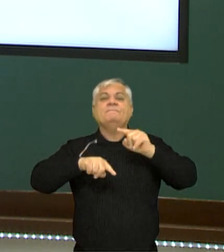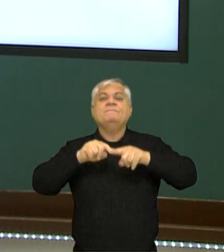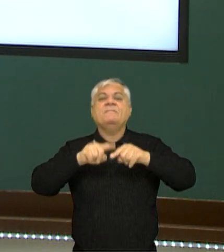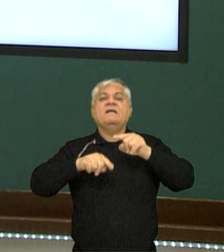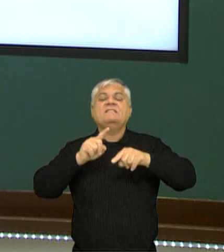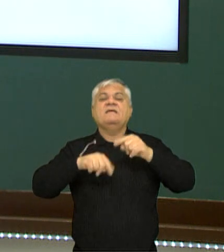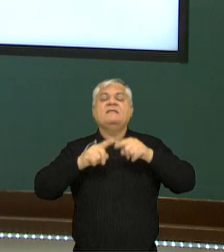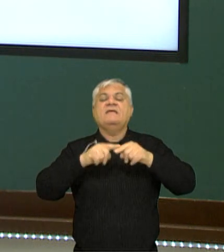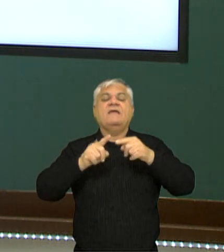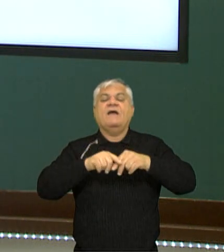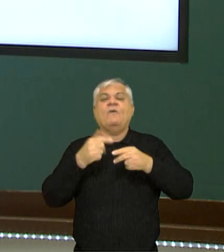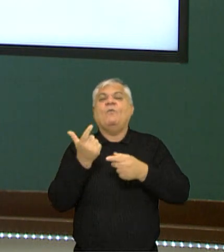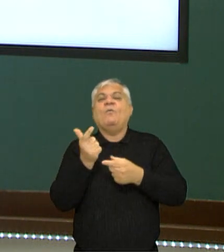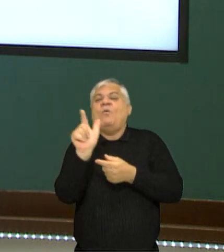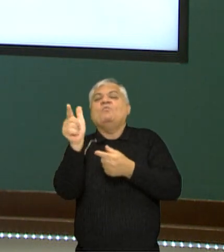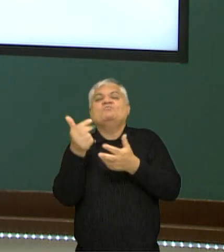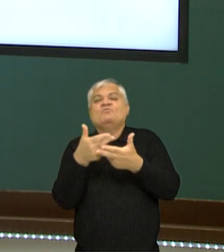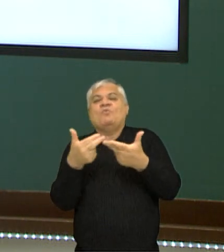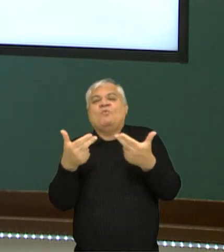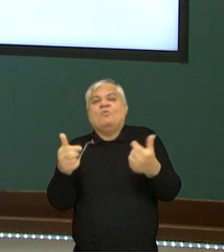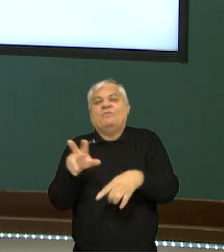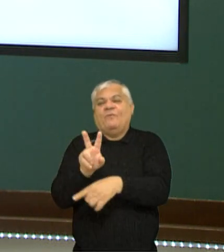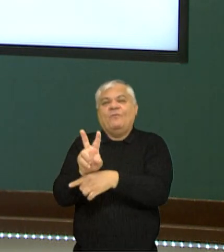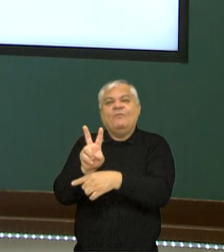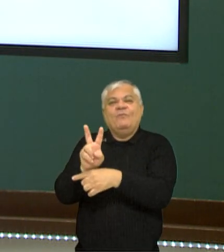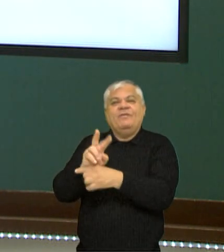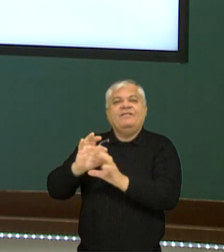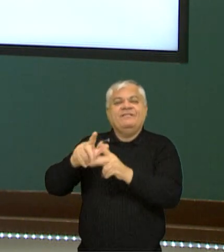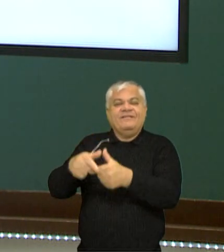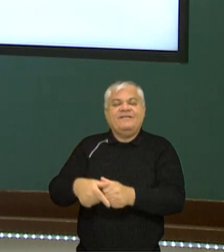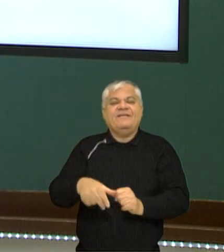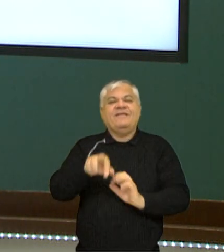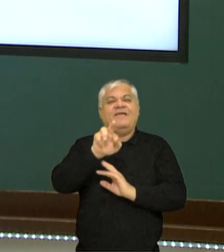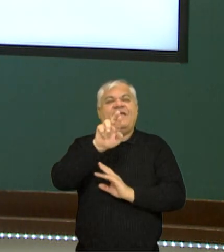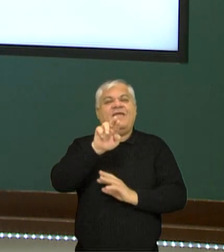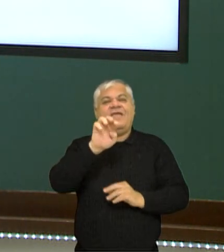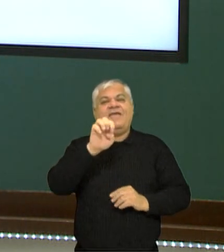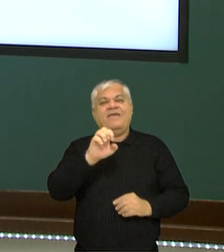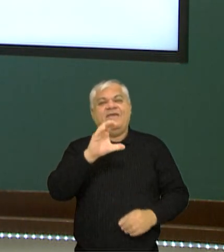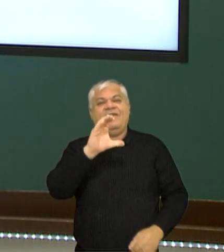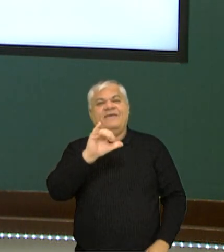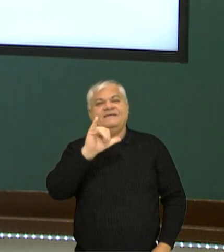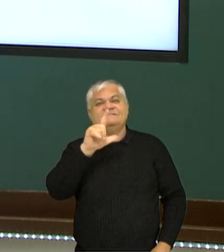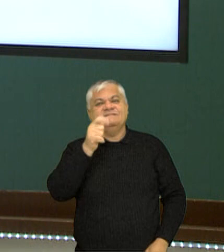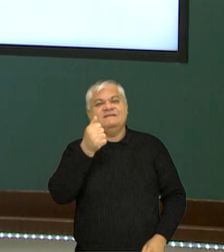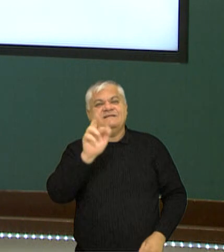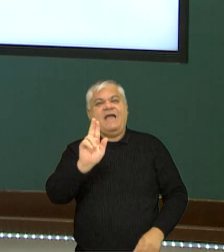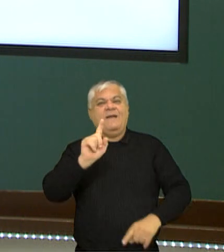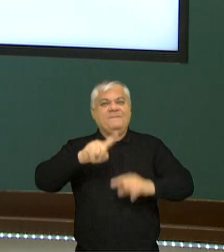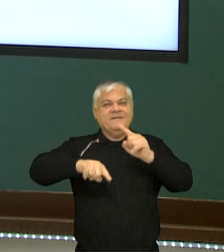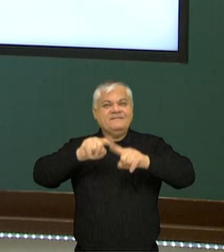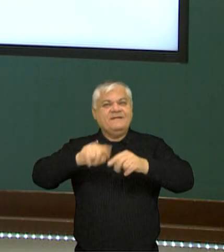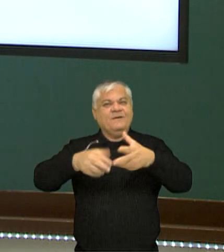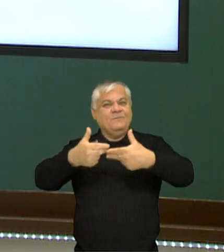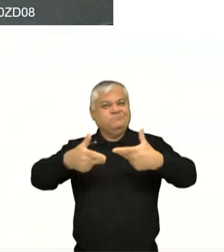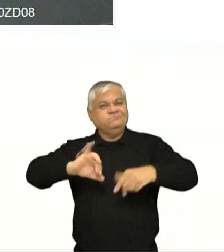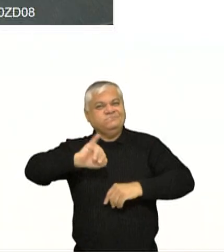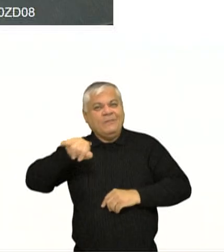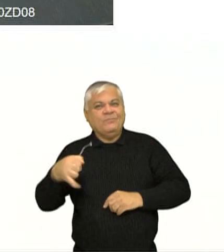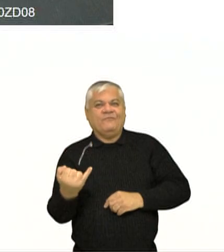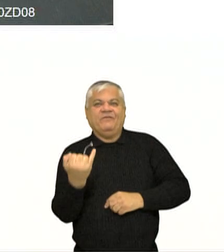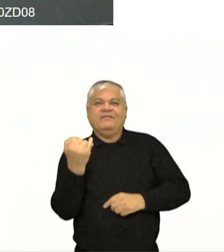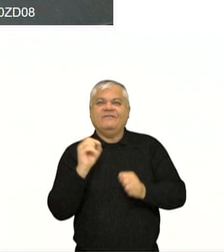a preservar a natureza, né? Nós estamos reciclando algum material e também vamos ter um material para que a gente